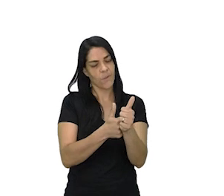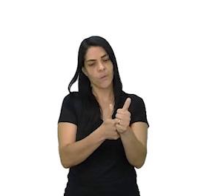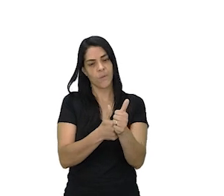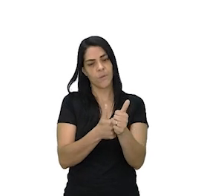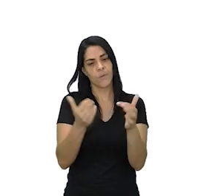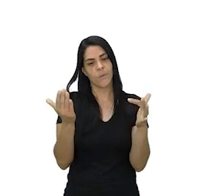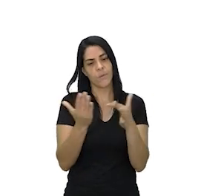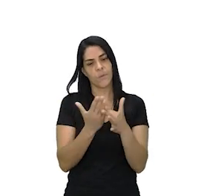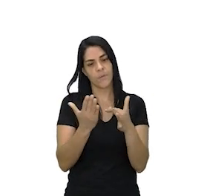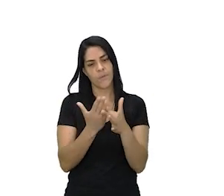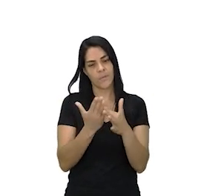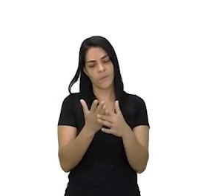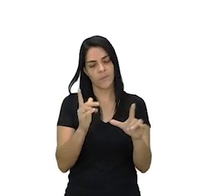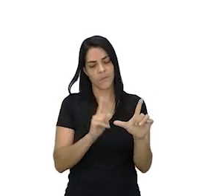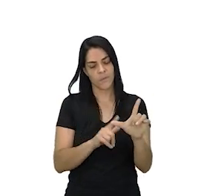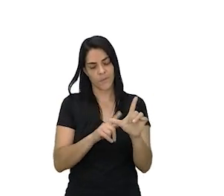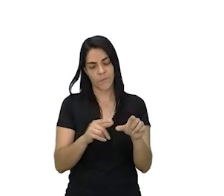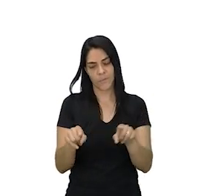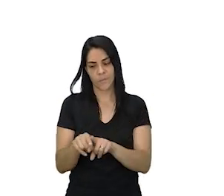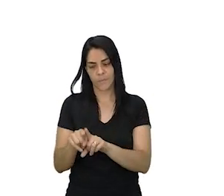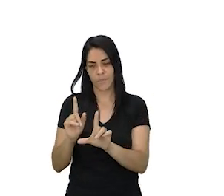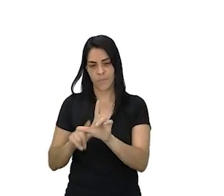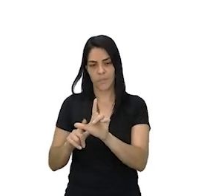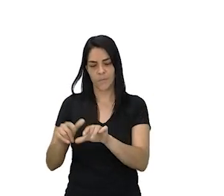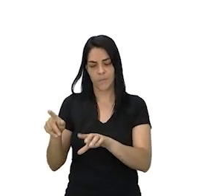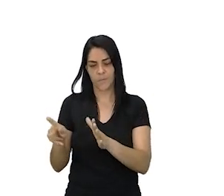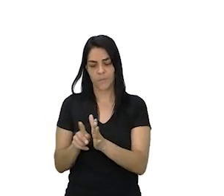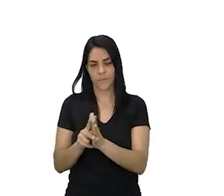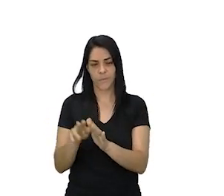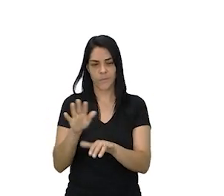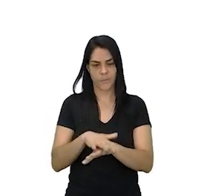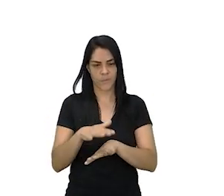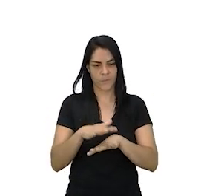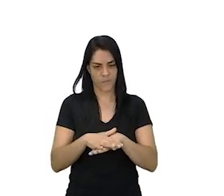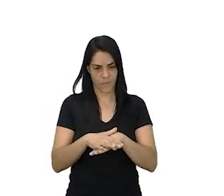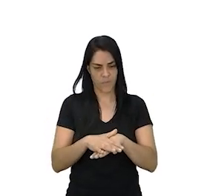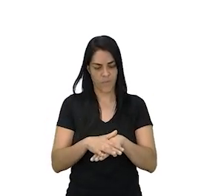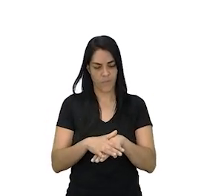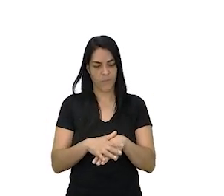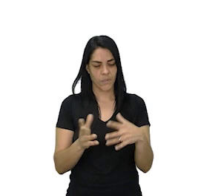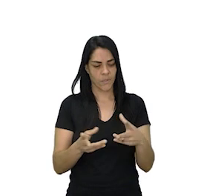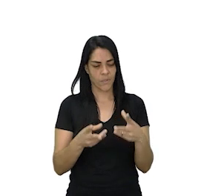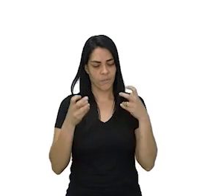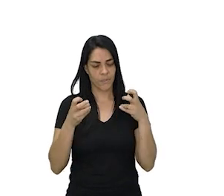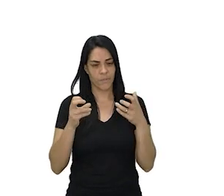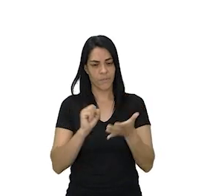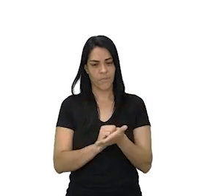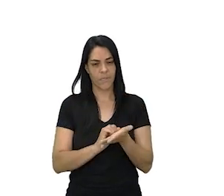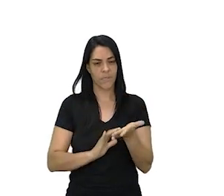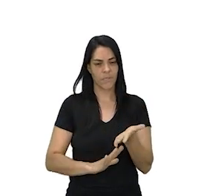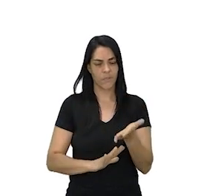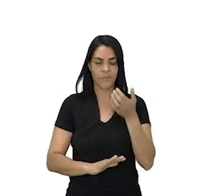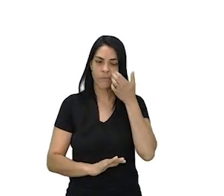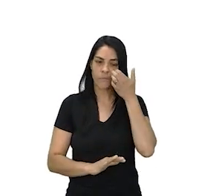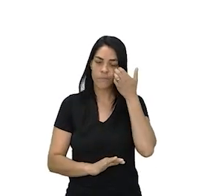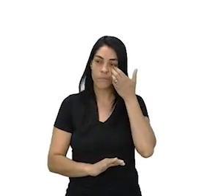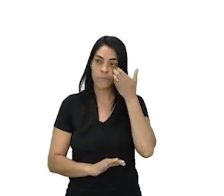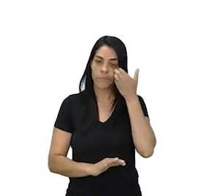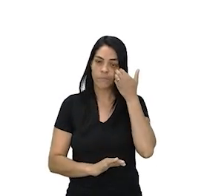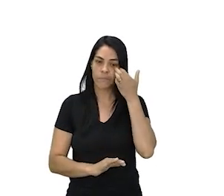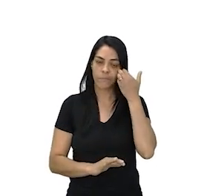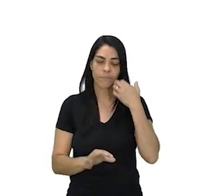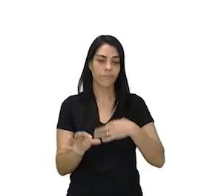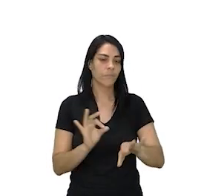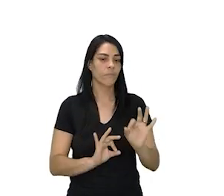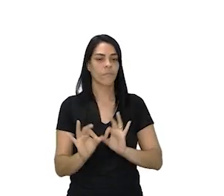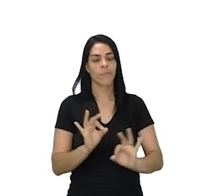o multiletramento e o letramento matemático, e ver, no fundo, que muitas das atividades que estão organizadas